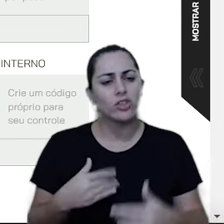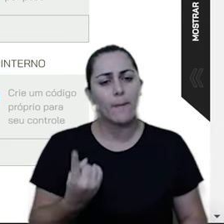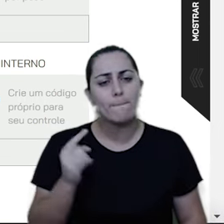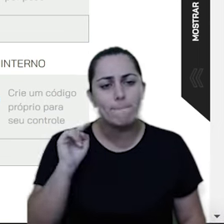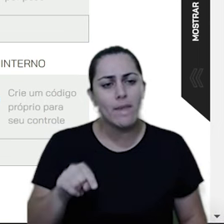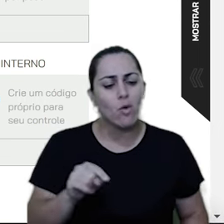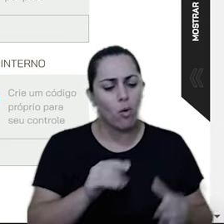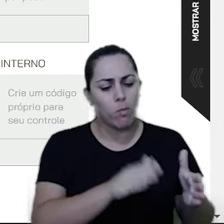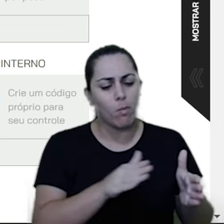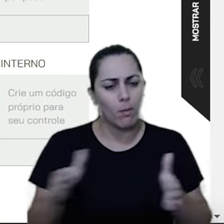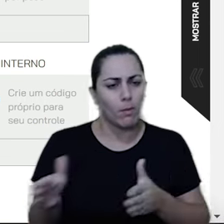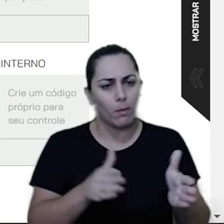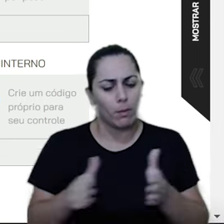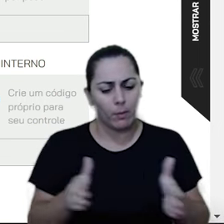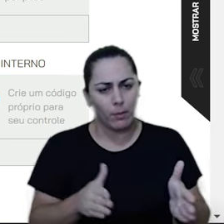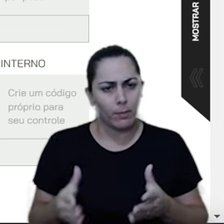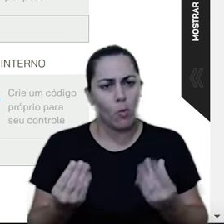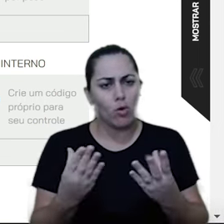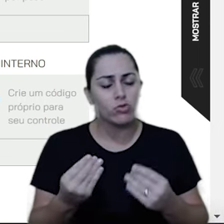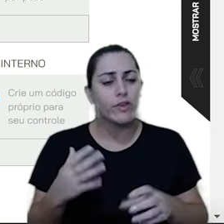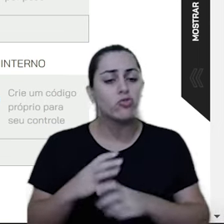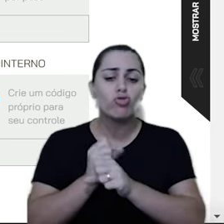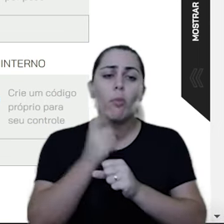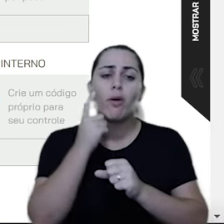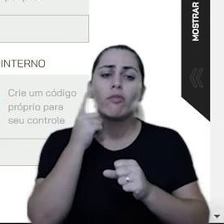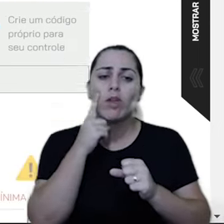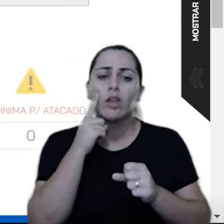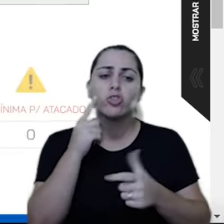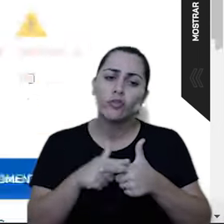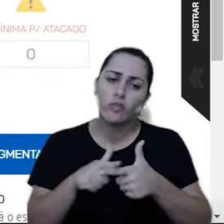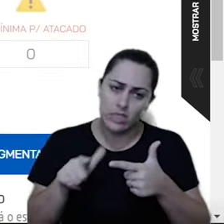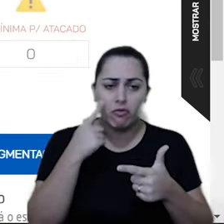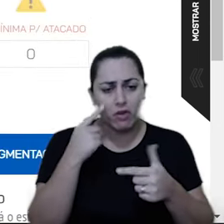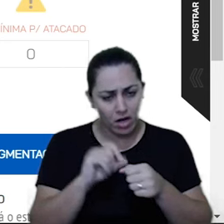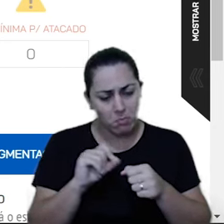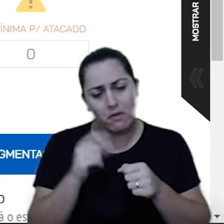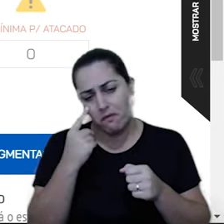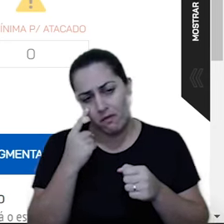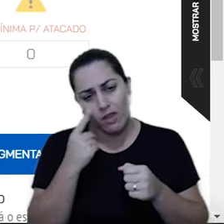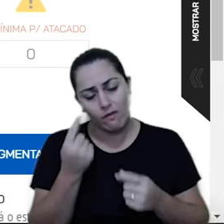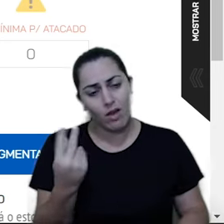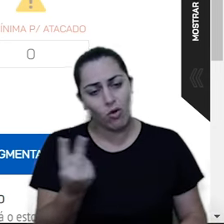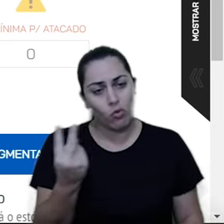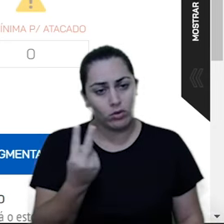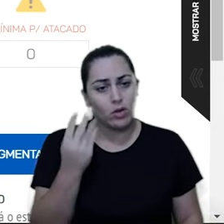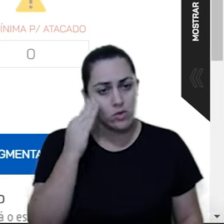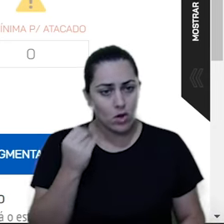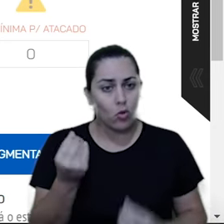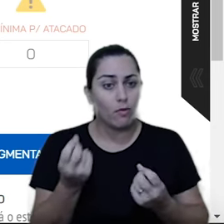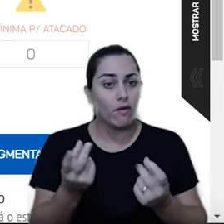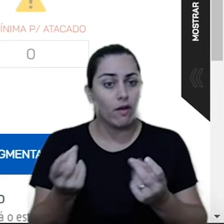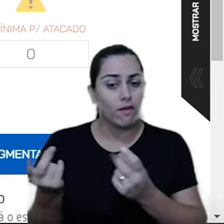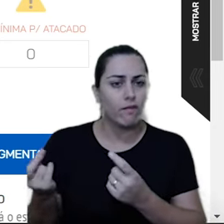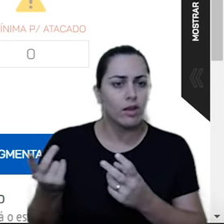1000 caixinhas de 100 unidades É faz a conta de chegar né um divide pelo outro tal tal e tá lá o valor Aí eu percebo aqui a venda